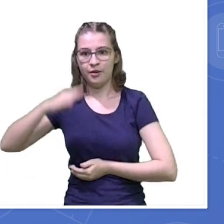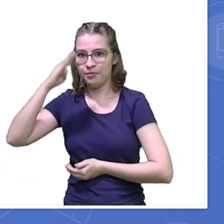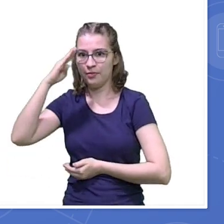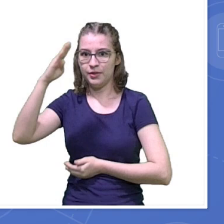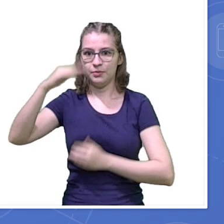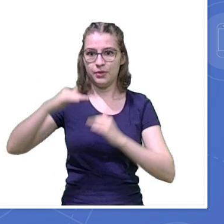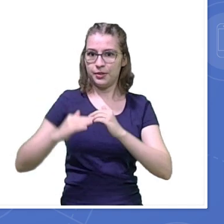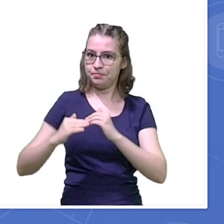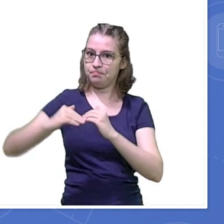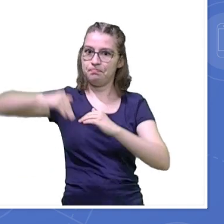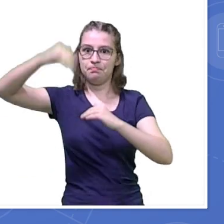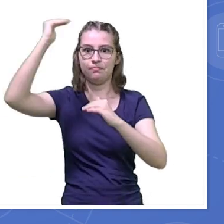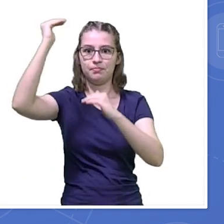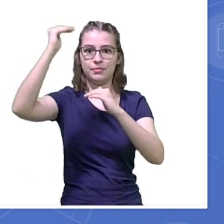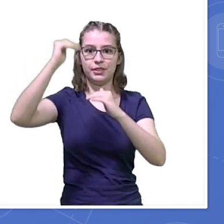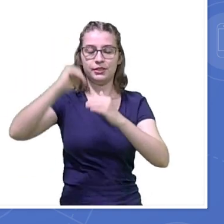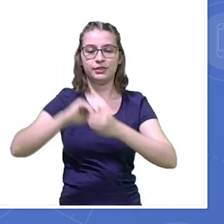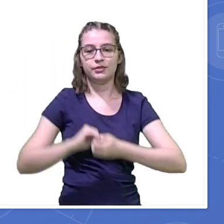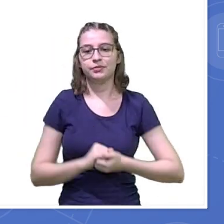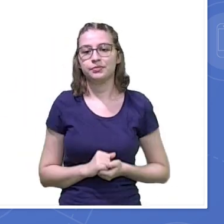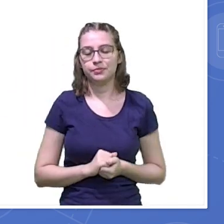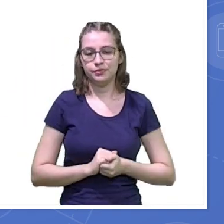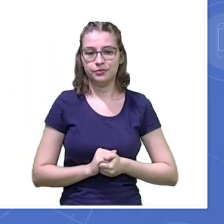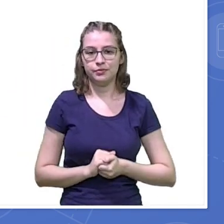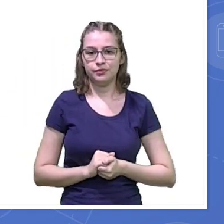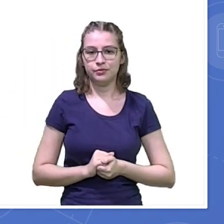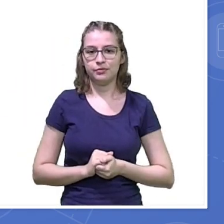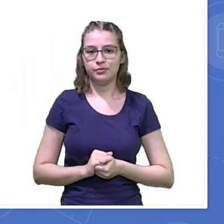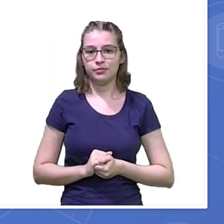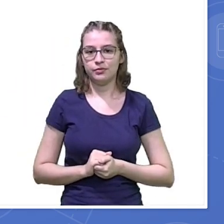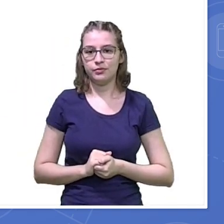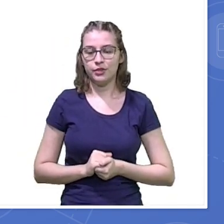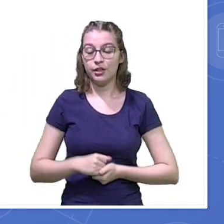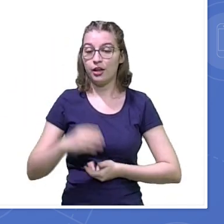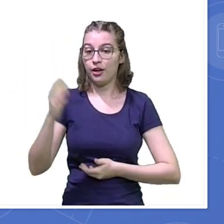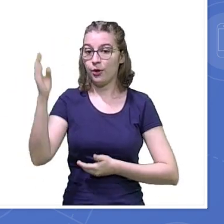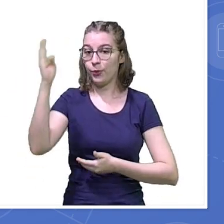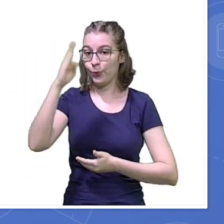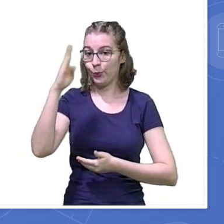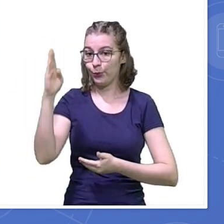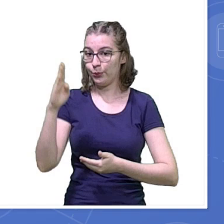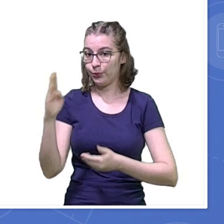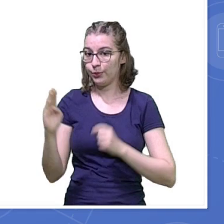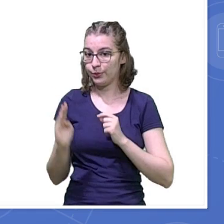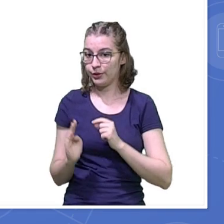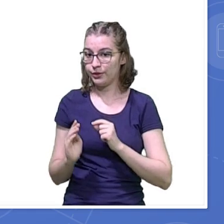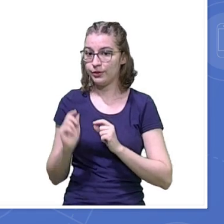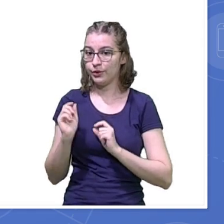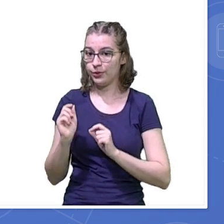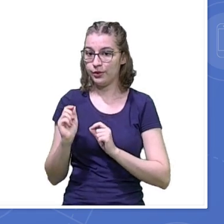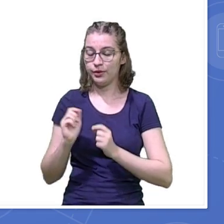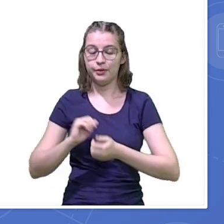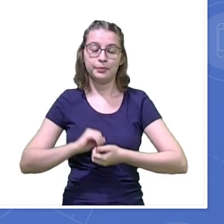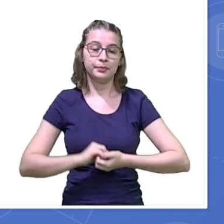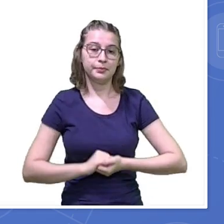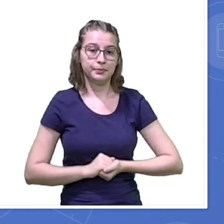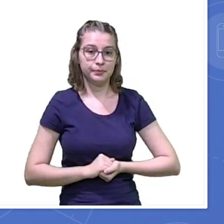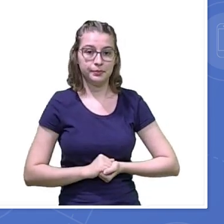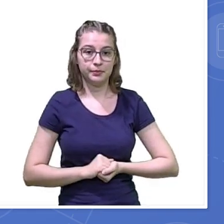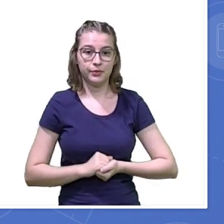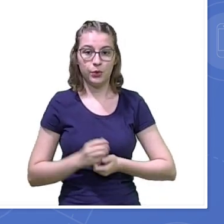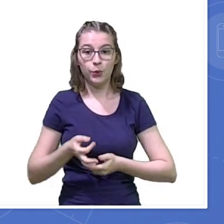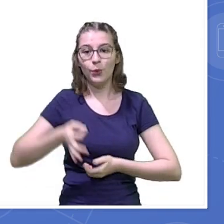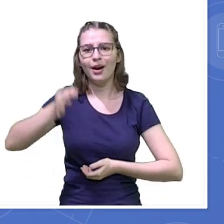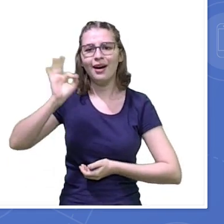tem aí uma relevância muito grande. O brasileiro, então, o Brasil está organizado dessa forma. O